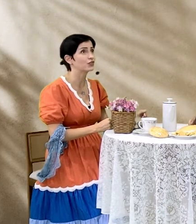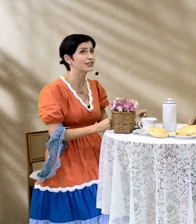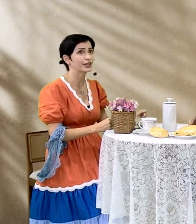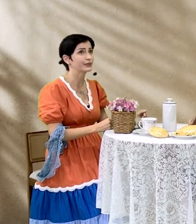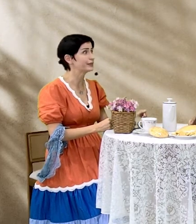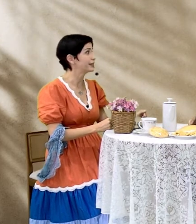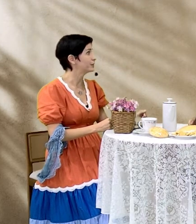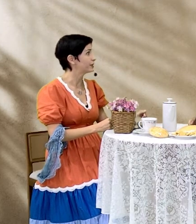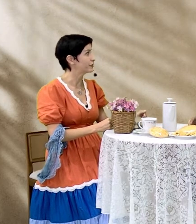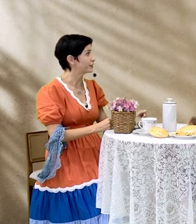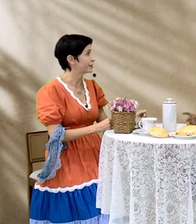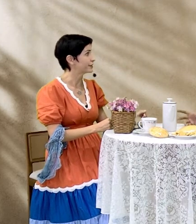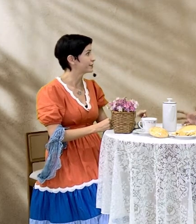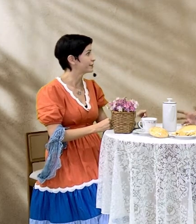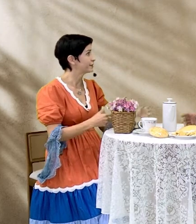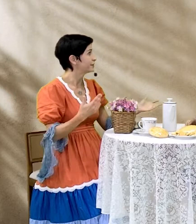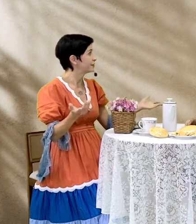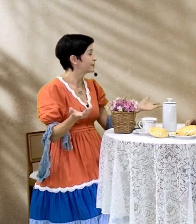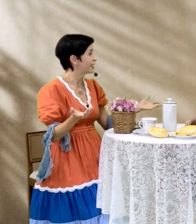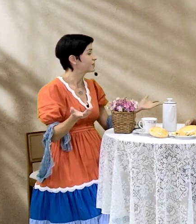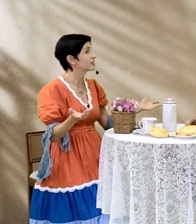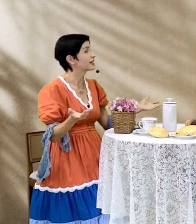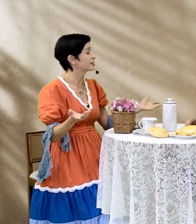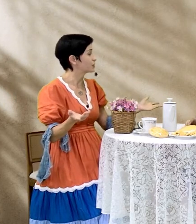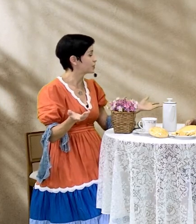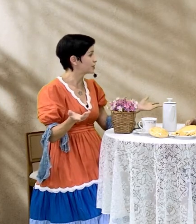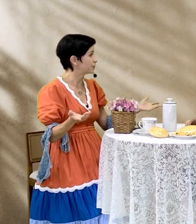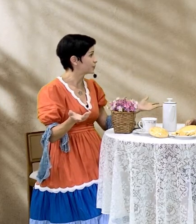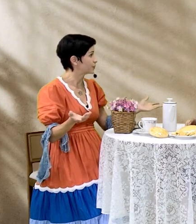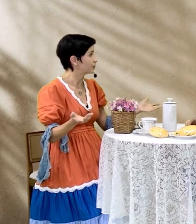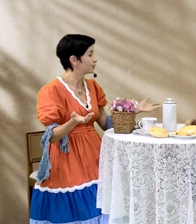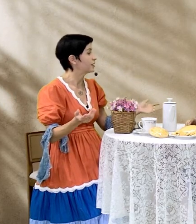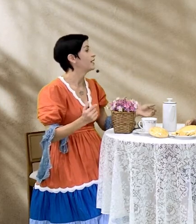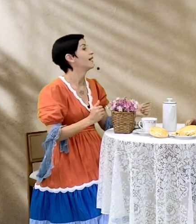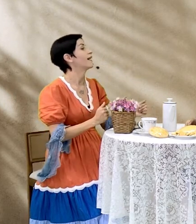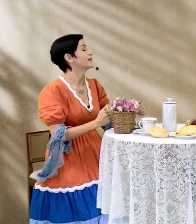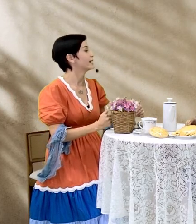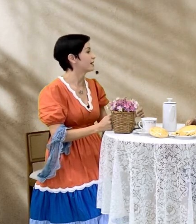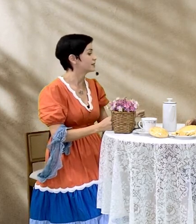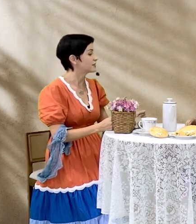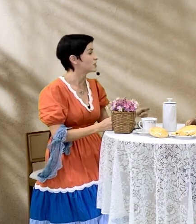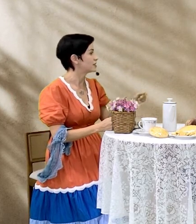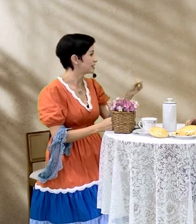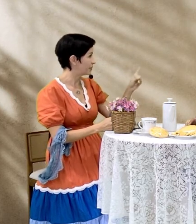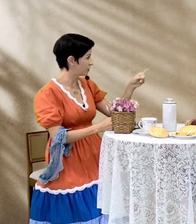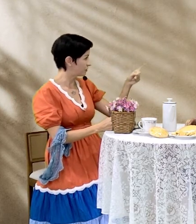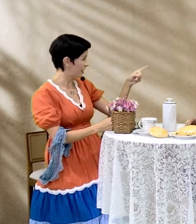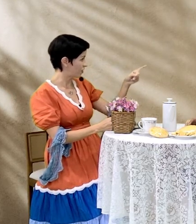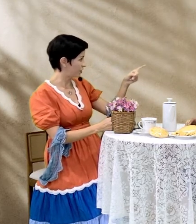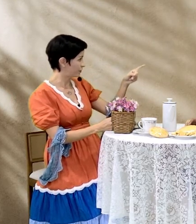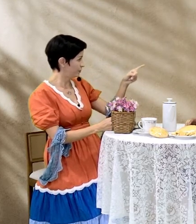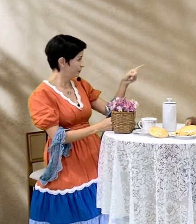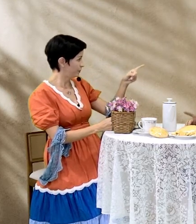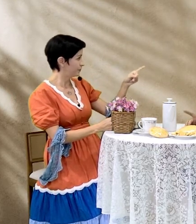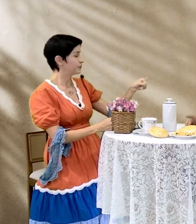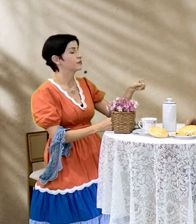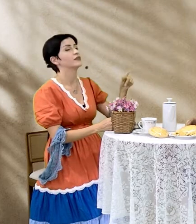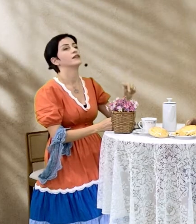eu não consigo não, minha filha. O que é que você quer dizer com isso? E ela disse, o ensinamento vem agora,